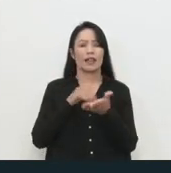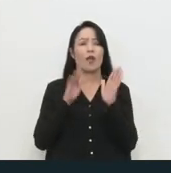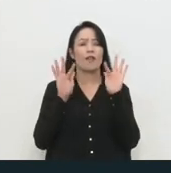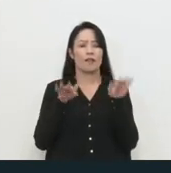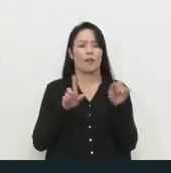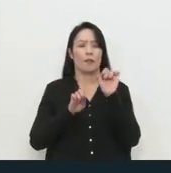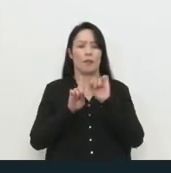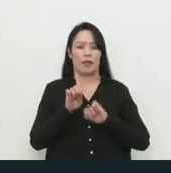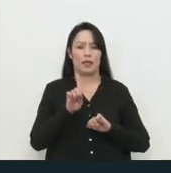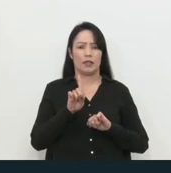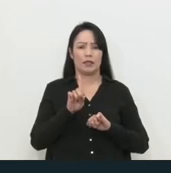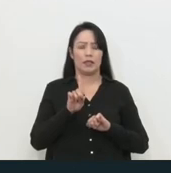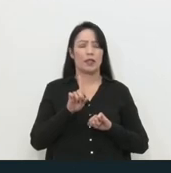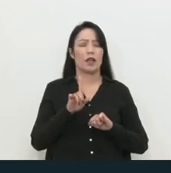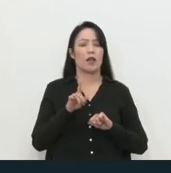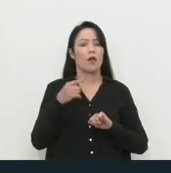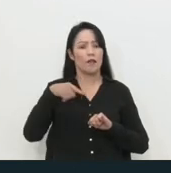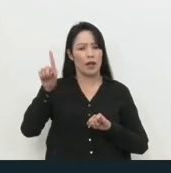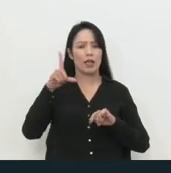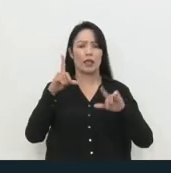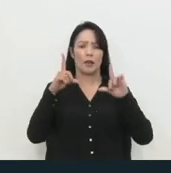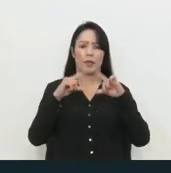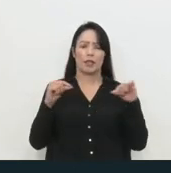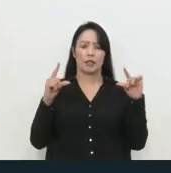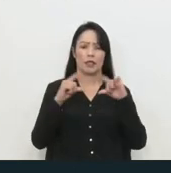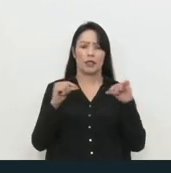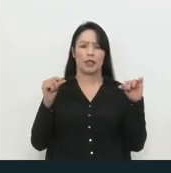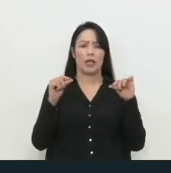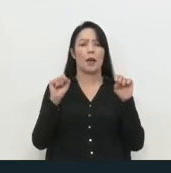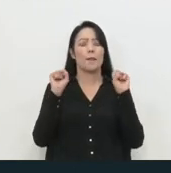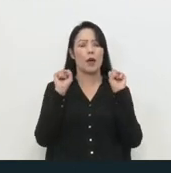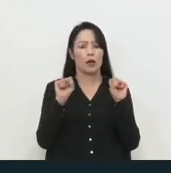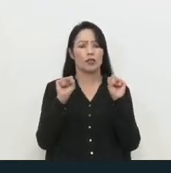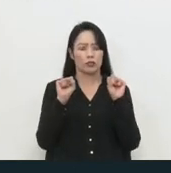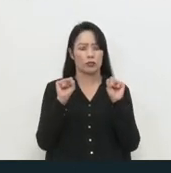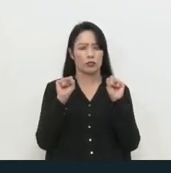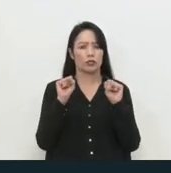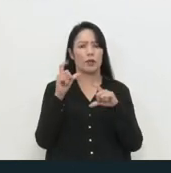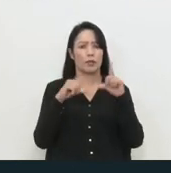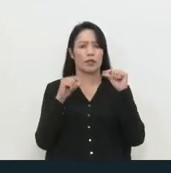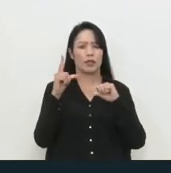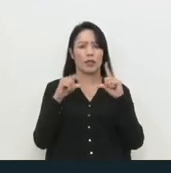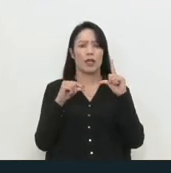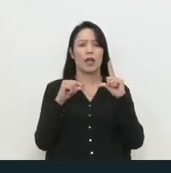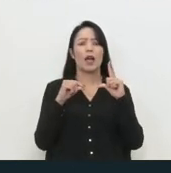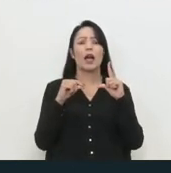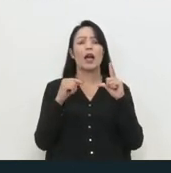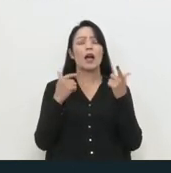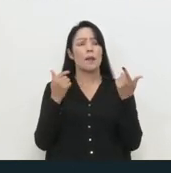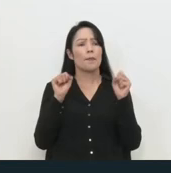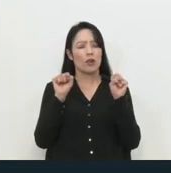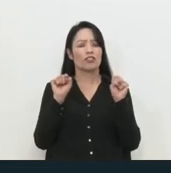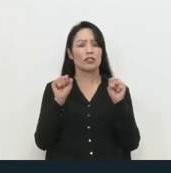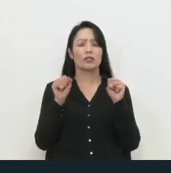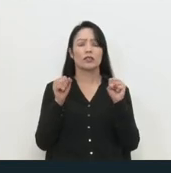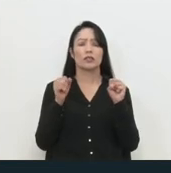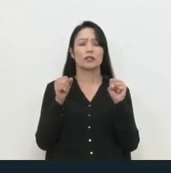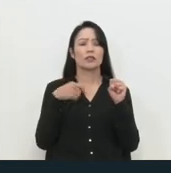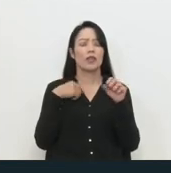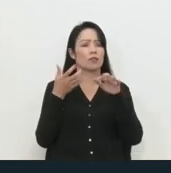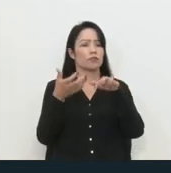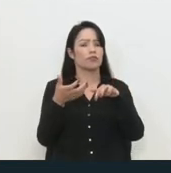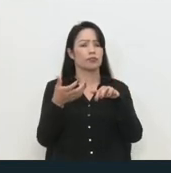Vereador está indo até Brasília também na câmara na Assembleia buscar de alguma forma